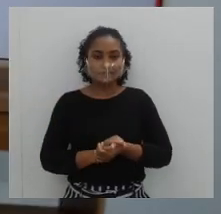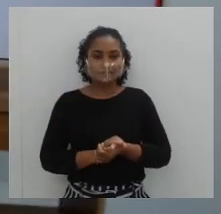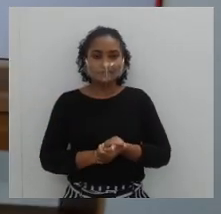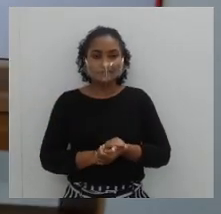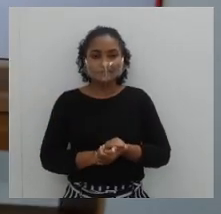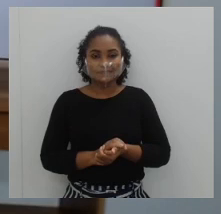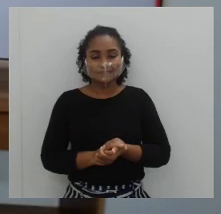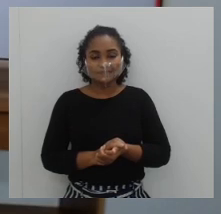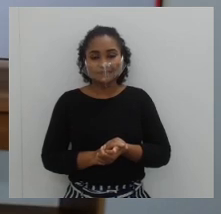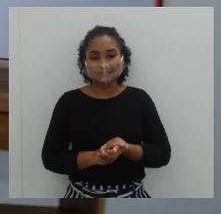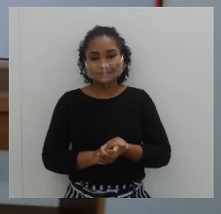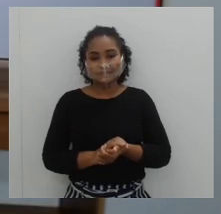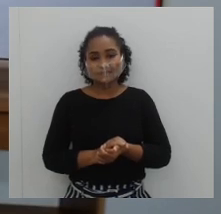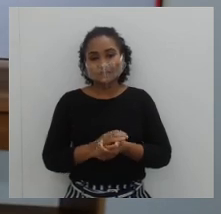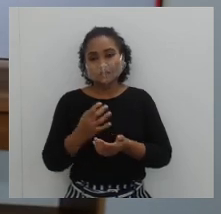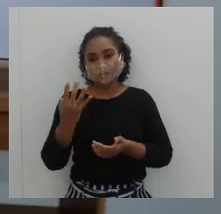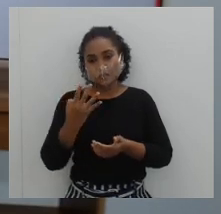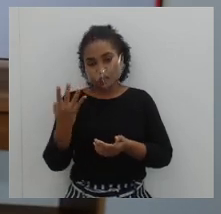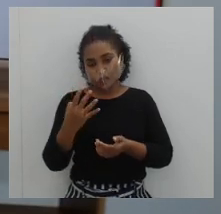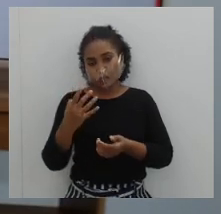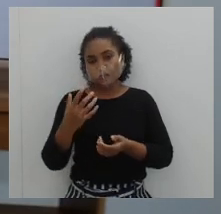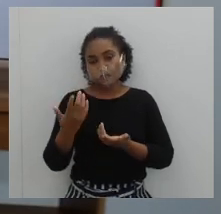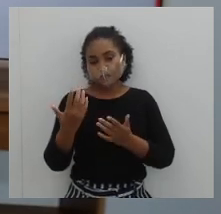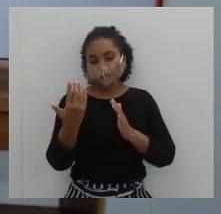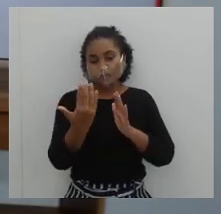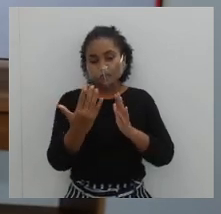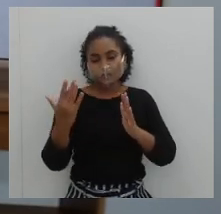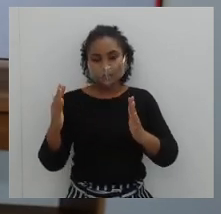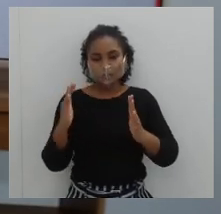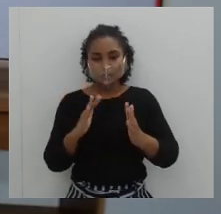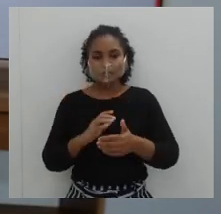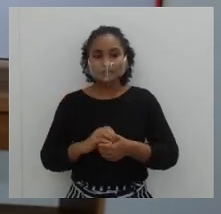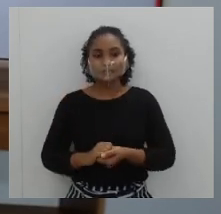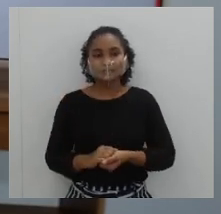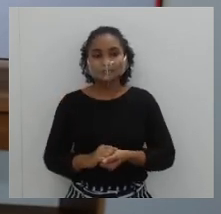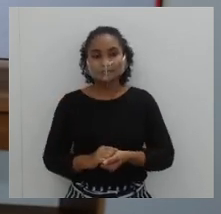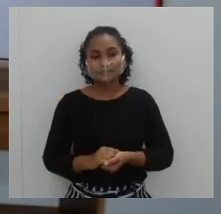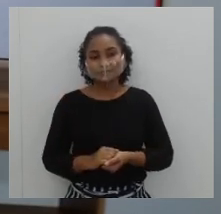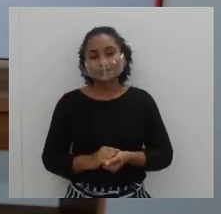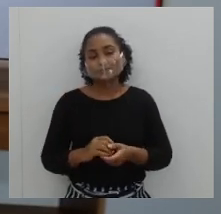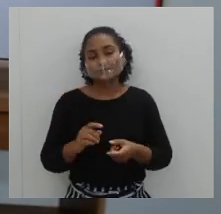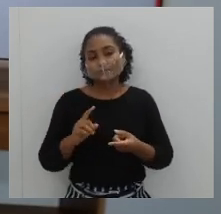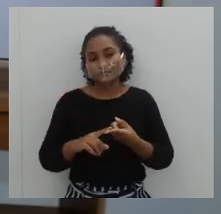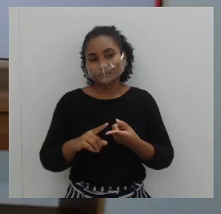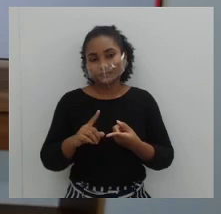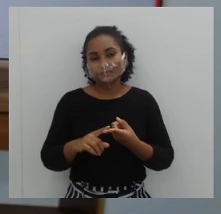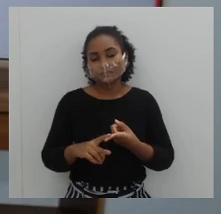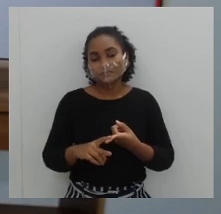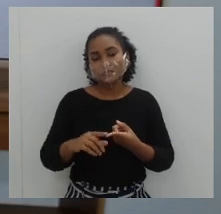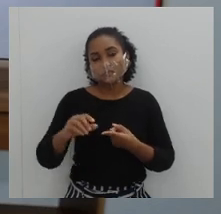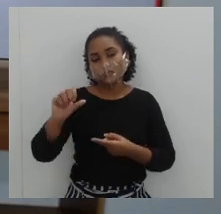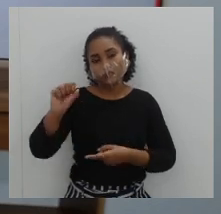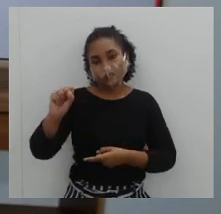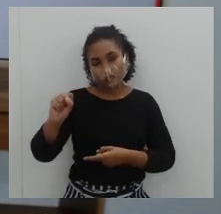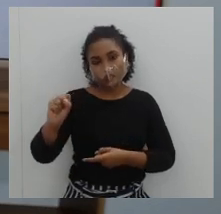aqui o tetraedro. Podemos destacar aqui também o